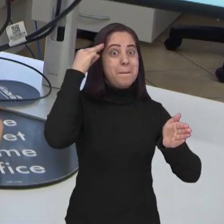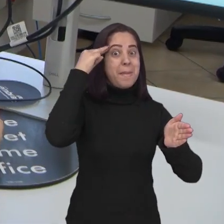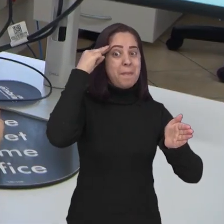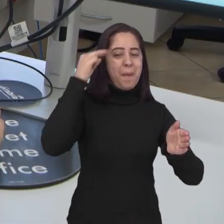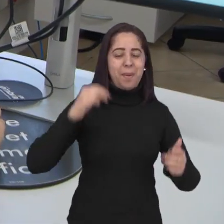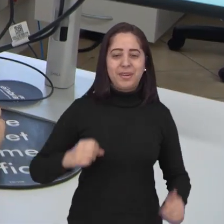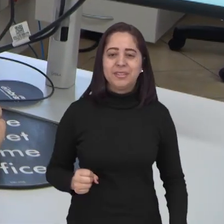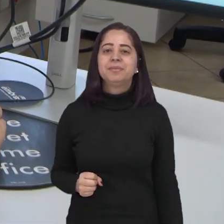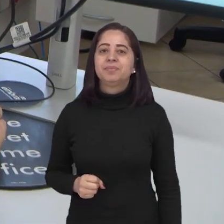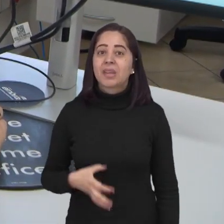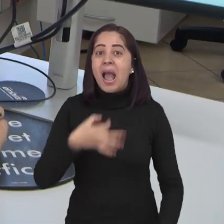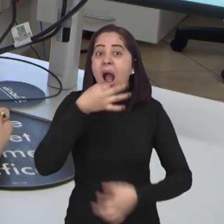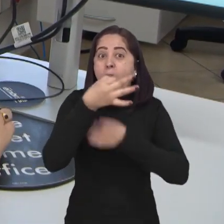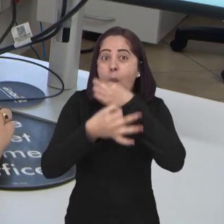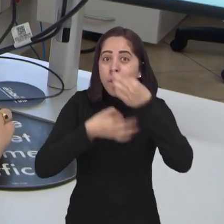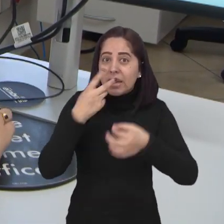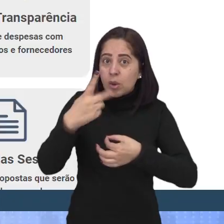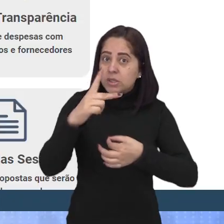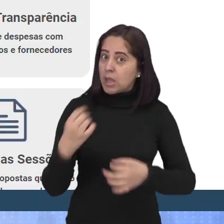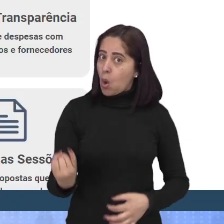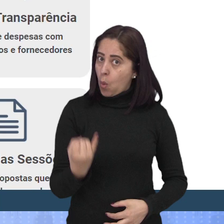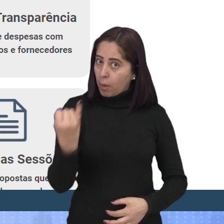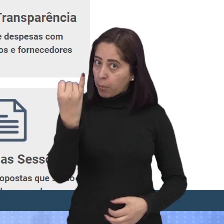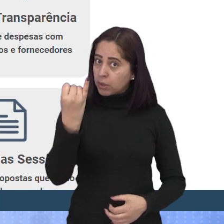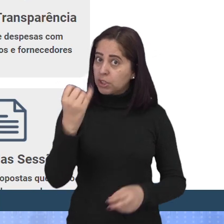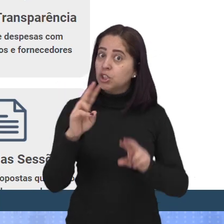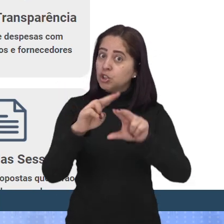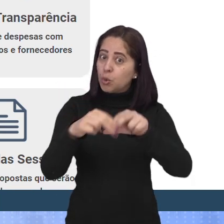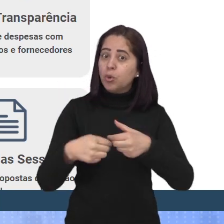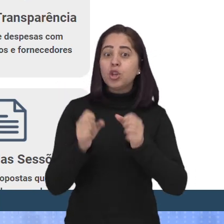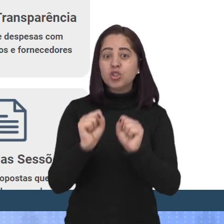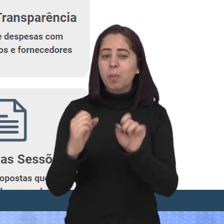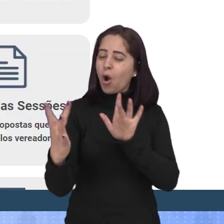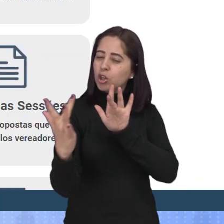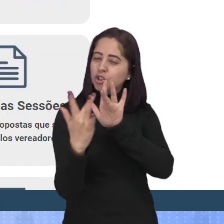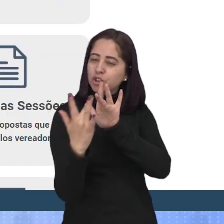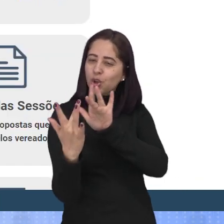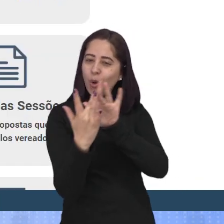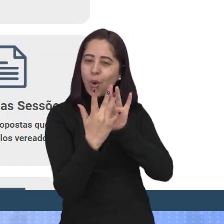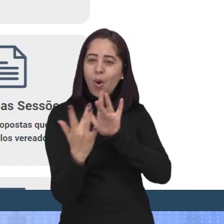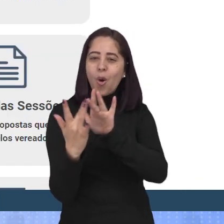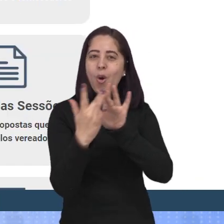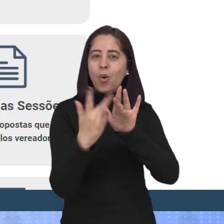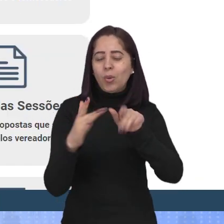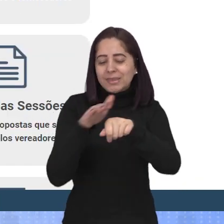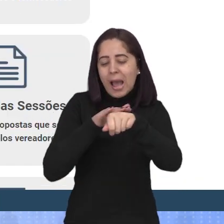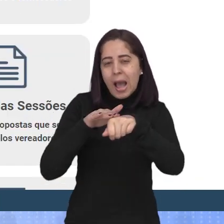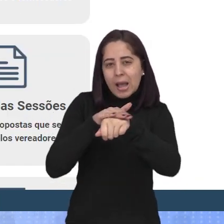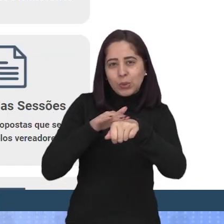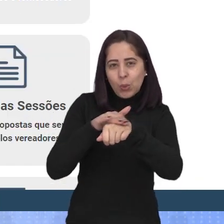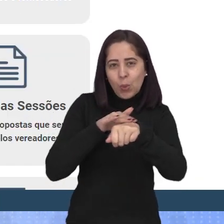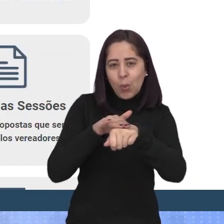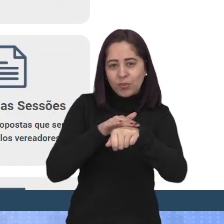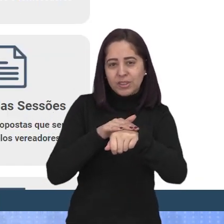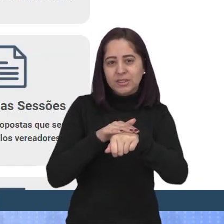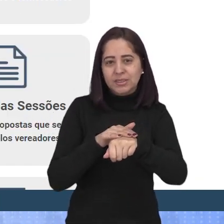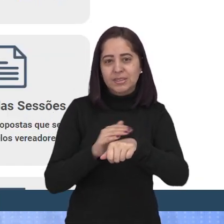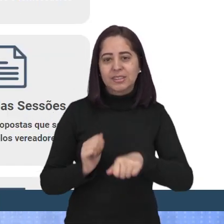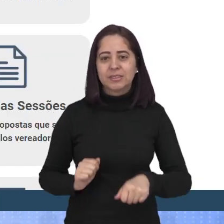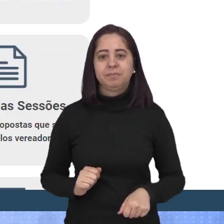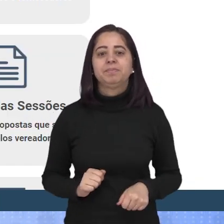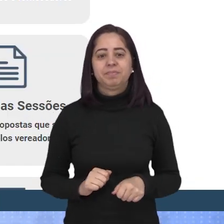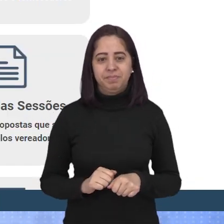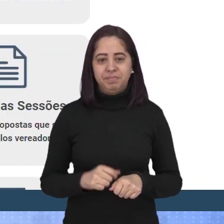como sua opinião é fundamental para nós, o Fale Conosco é uma ferramenta importante no processo de participação